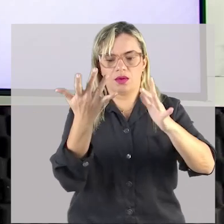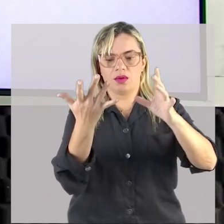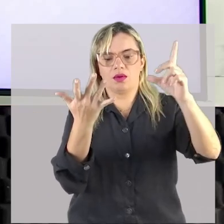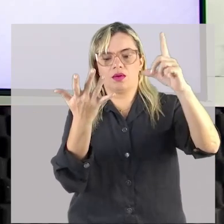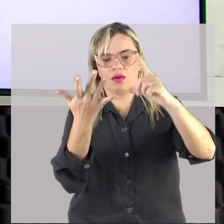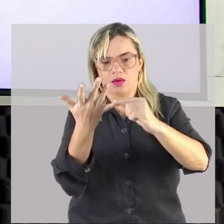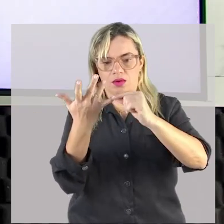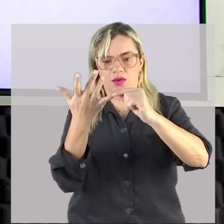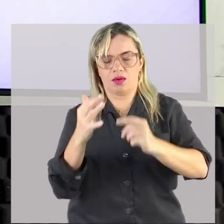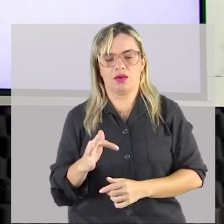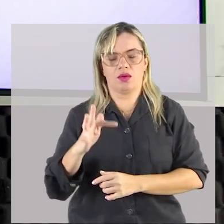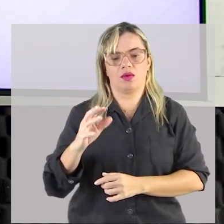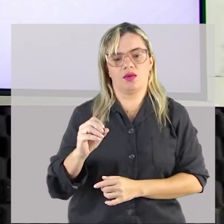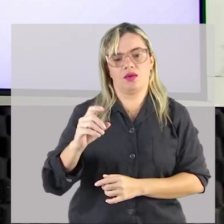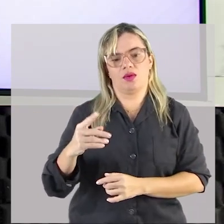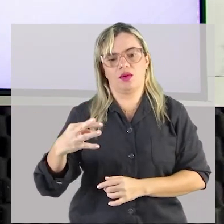nastismos.